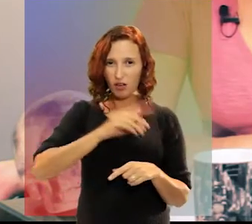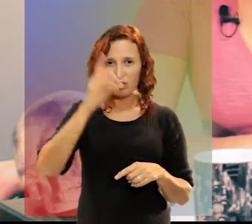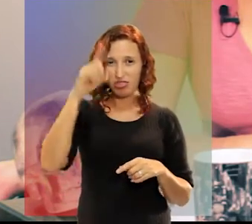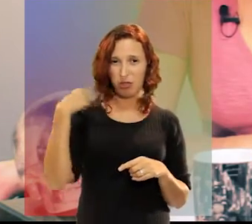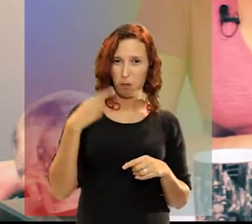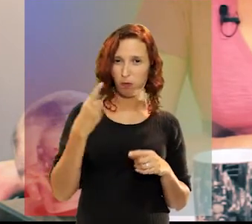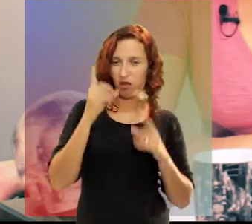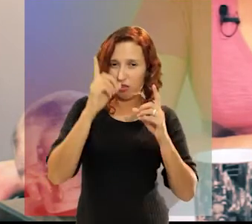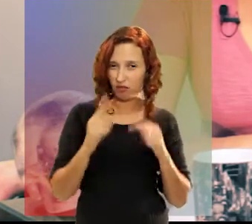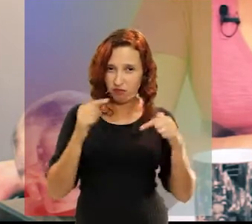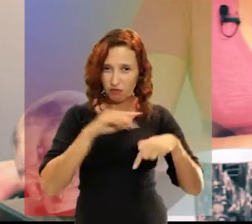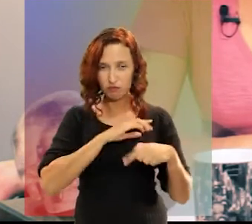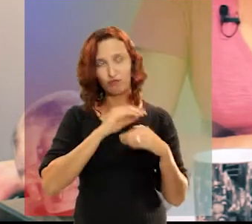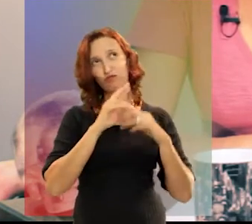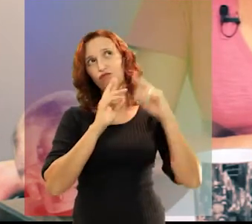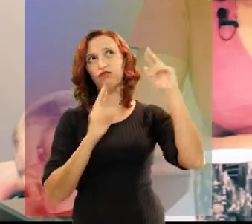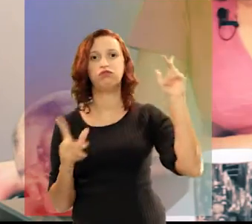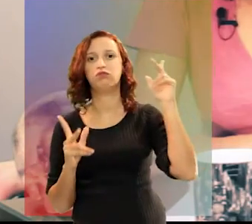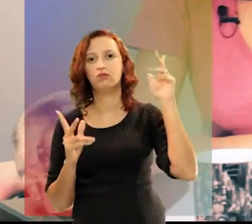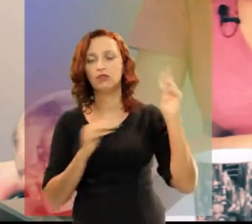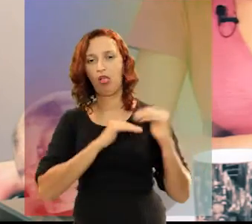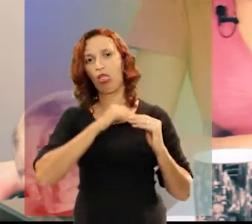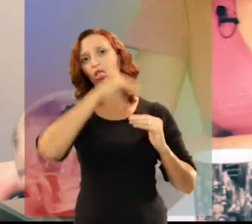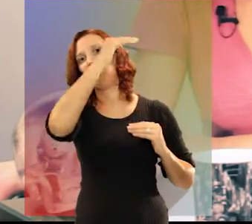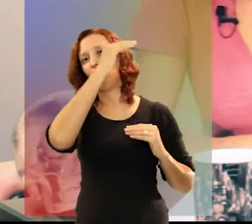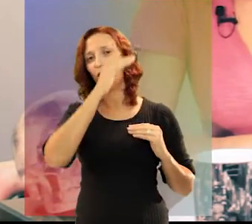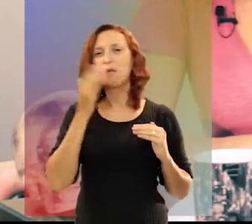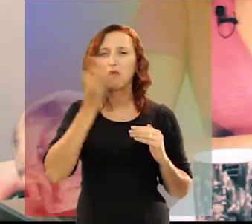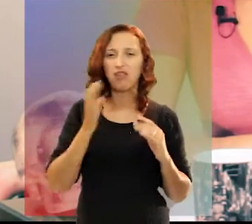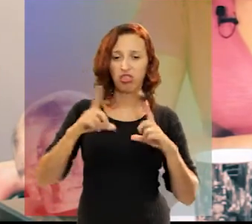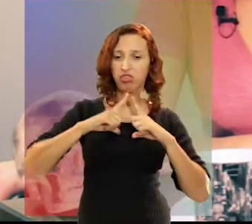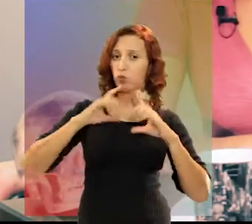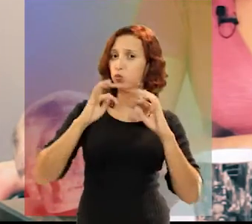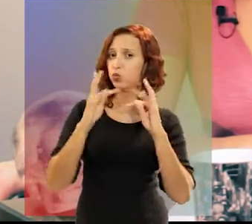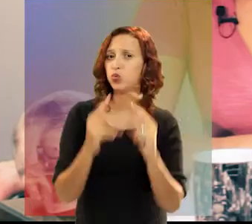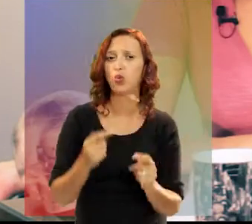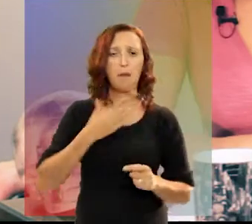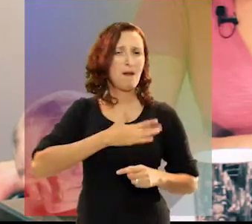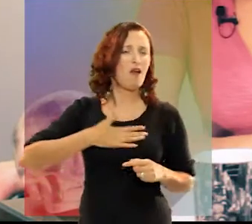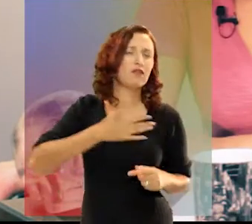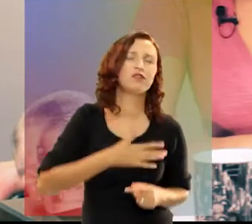deputado daqui não é nem comparável ao deputado do Canadá. Os políticos têm tudo, eles têm